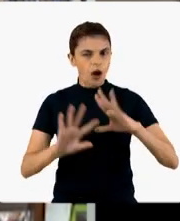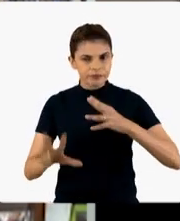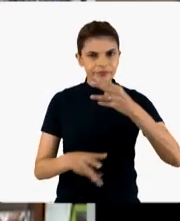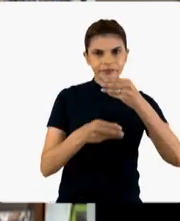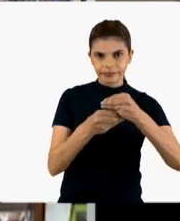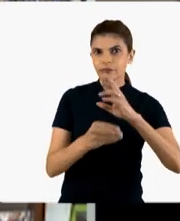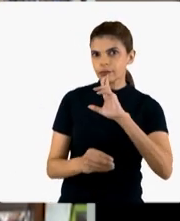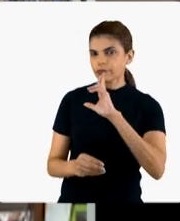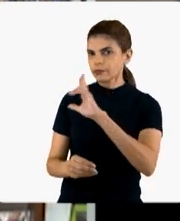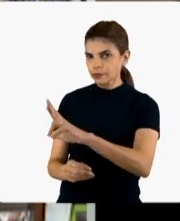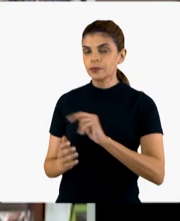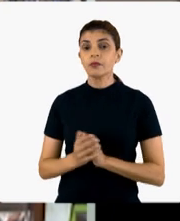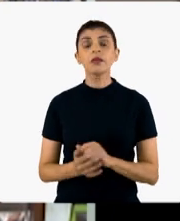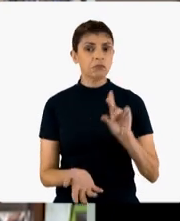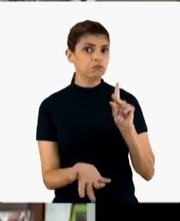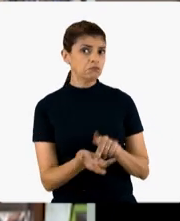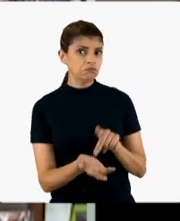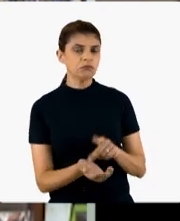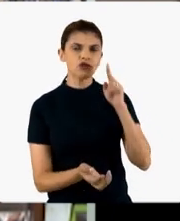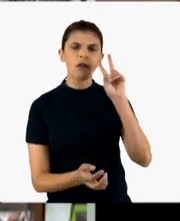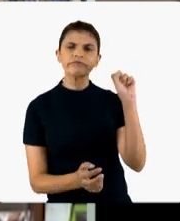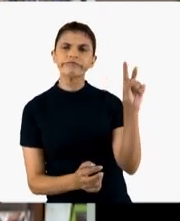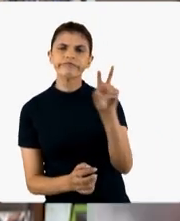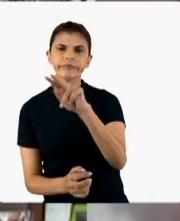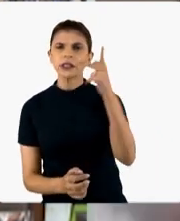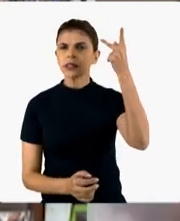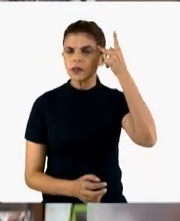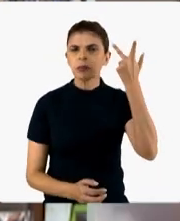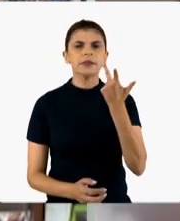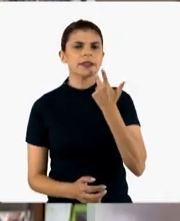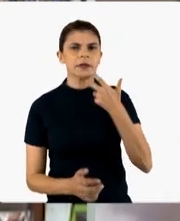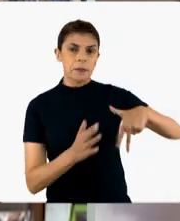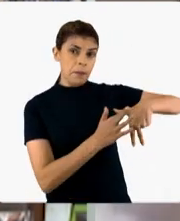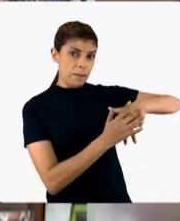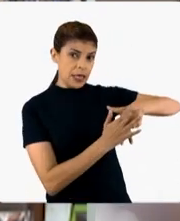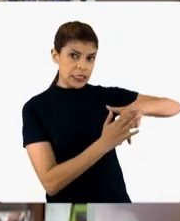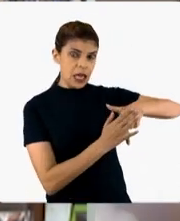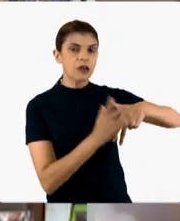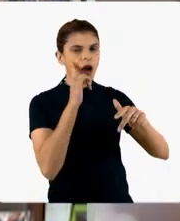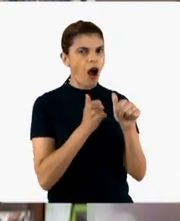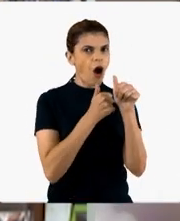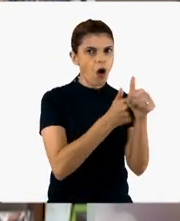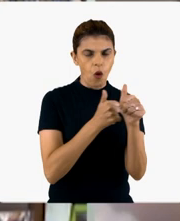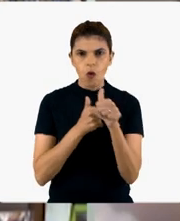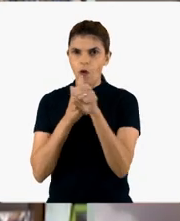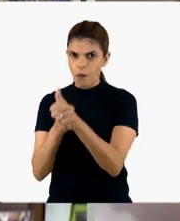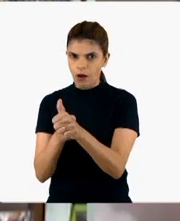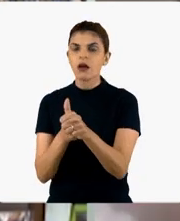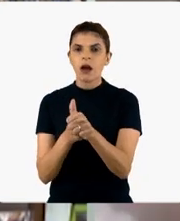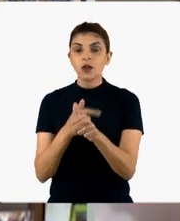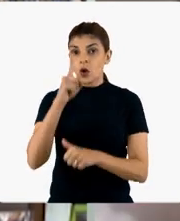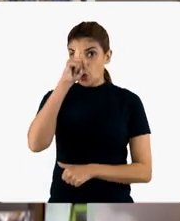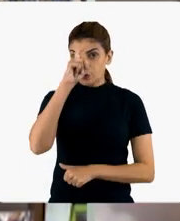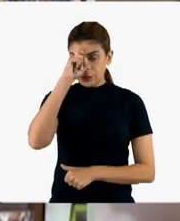Respondendo só o comentário que você fez, Arthur, realmente nós temos observado aqui nos pacientes que temos